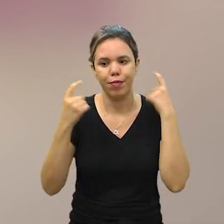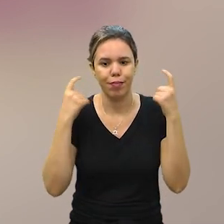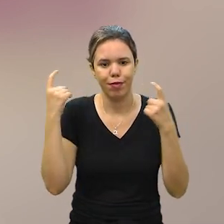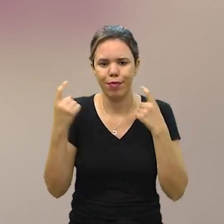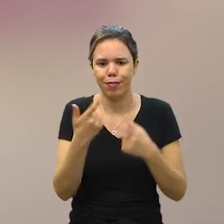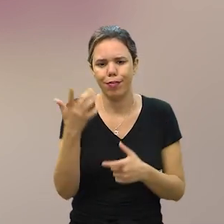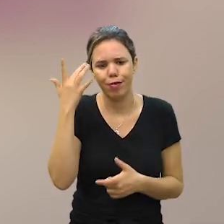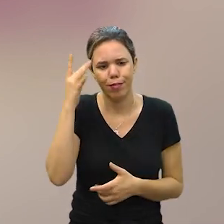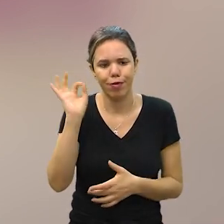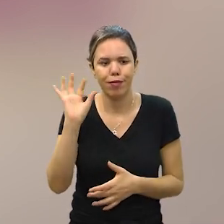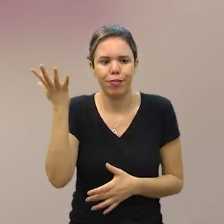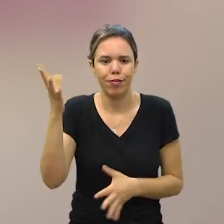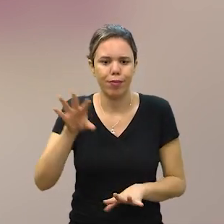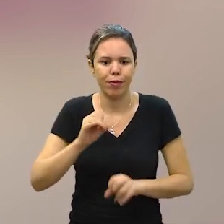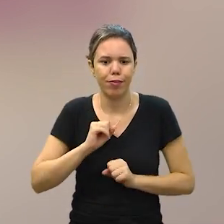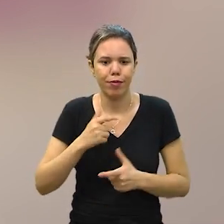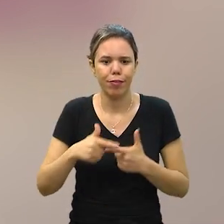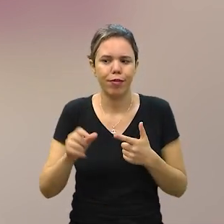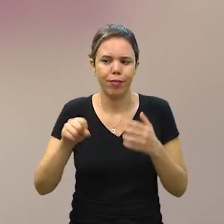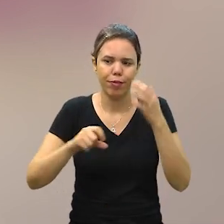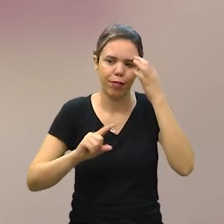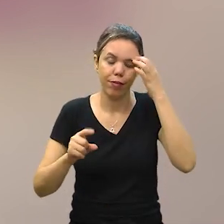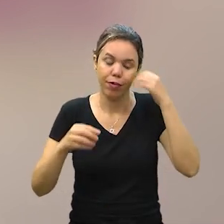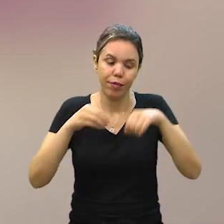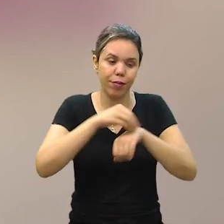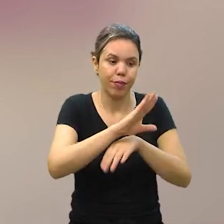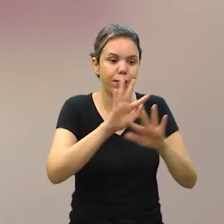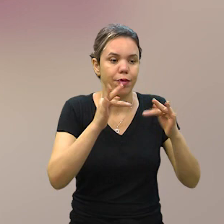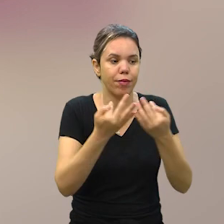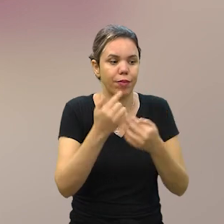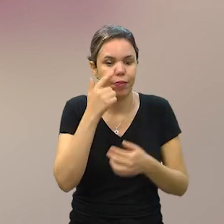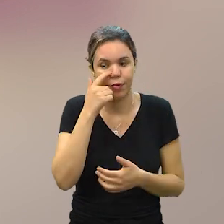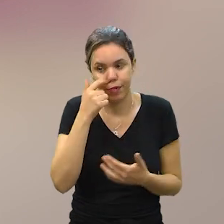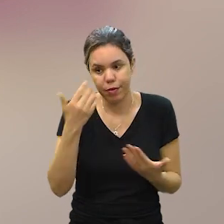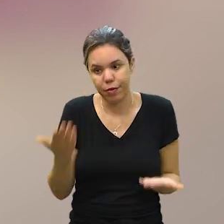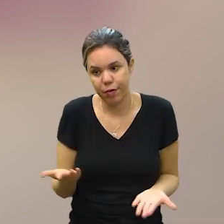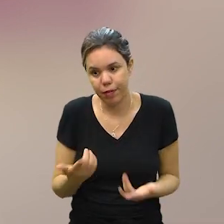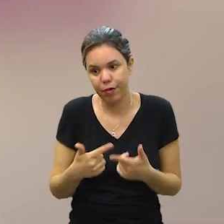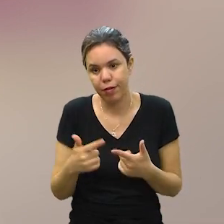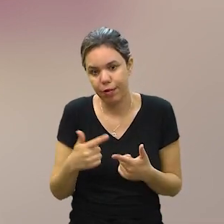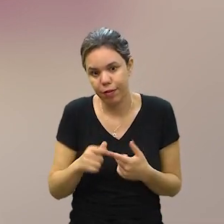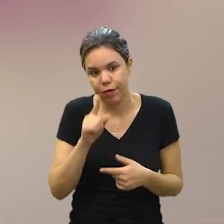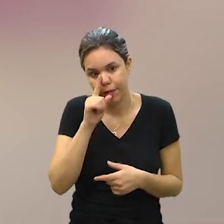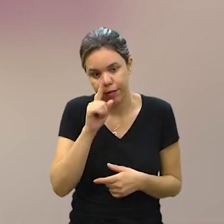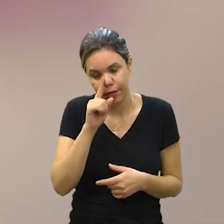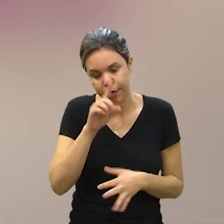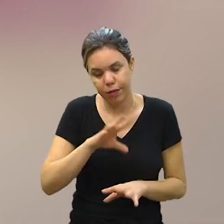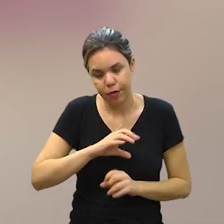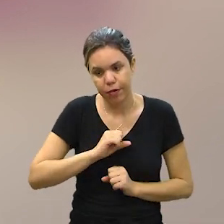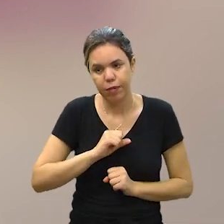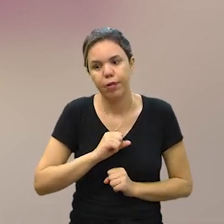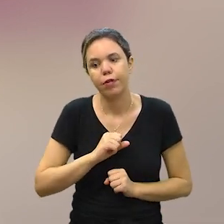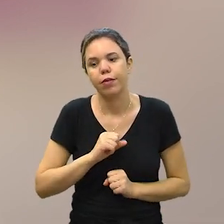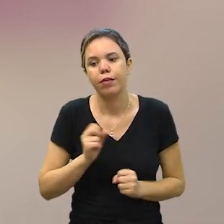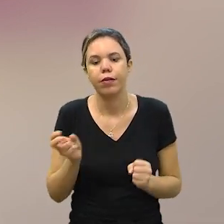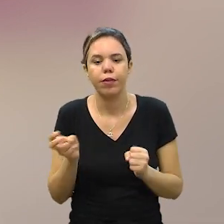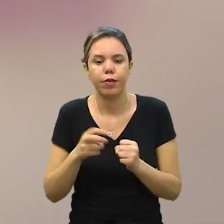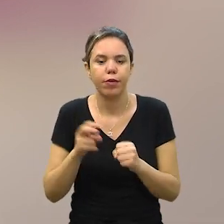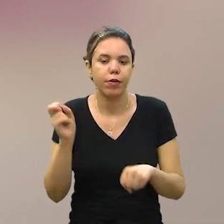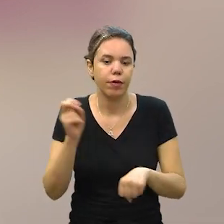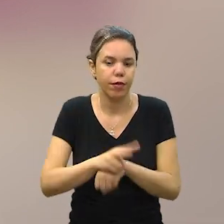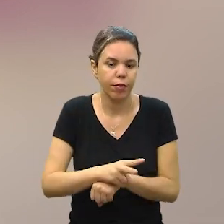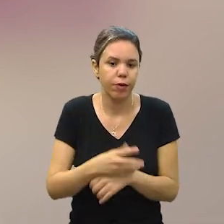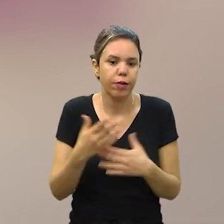a incerteza se estão levando esse vírus para casa, se eles estão ali acometidos com esse